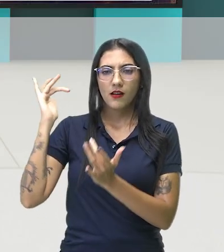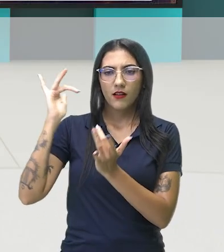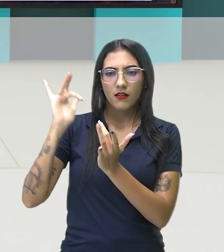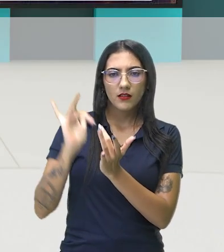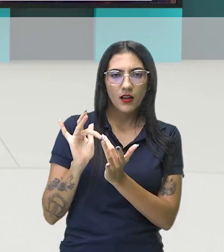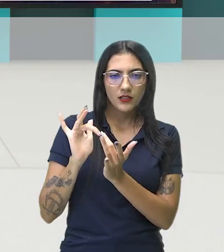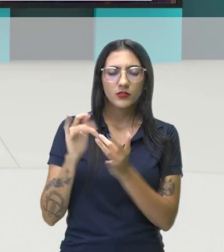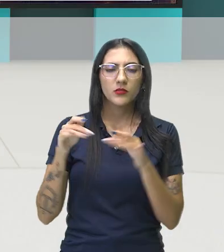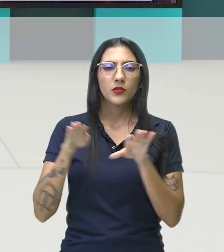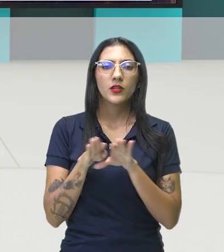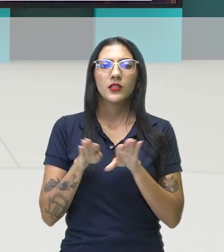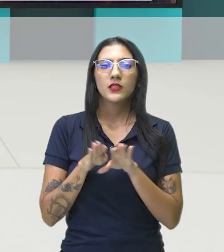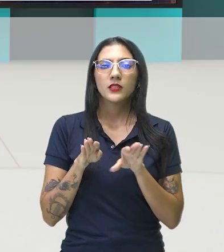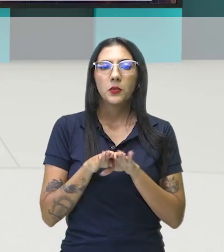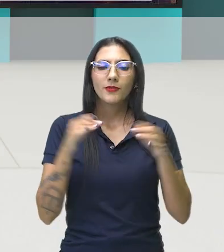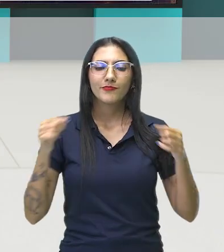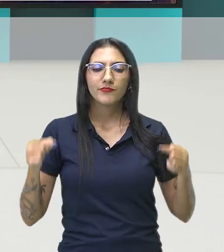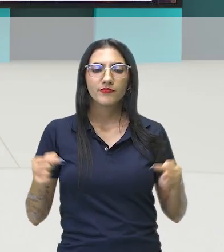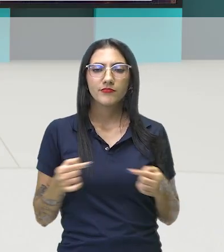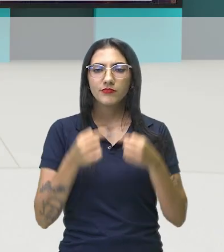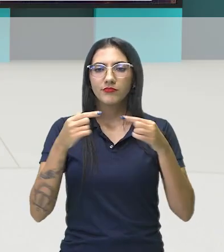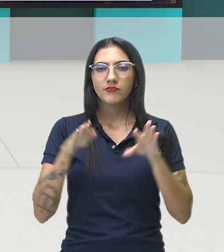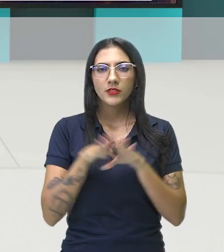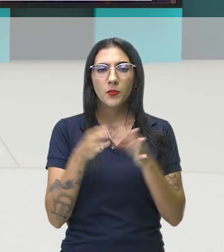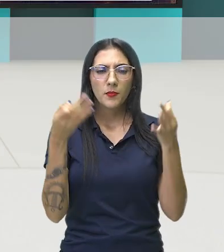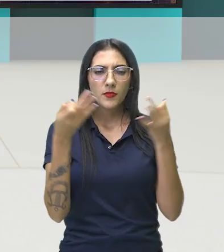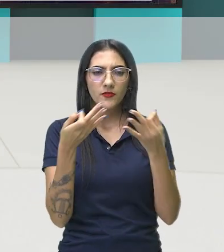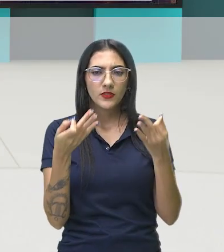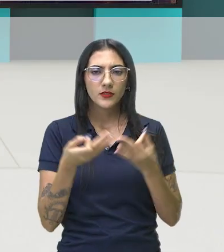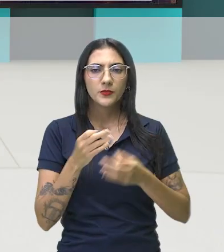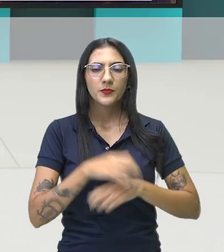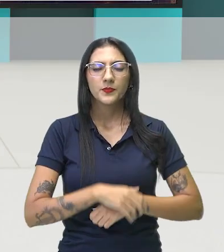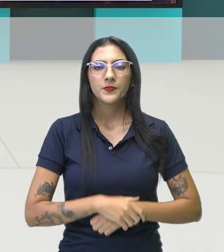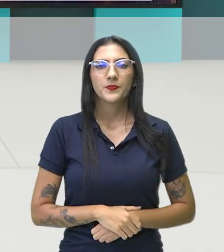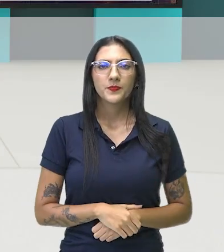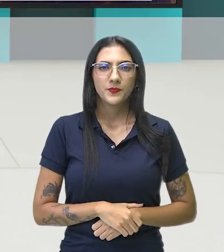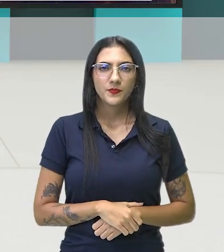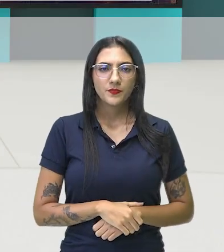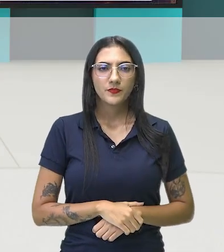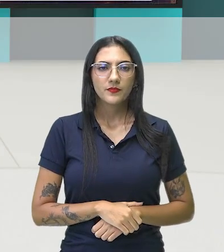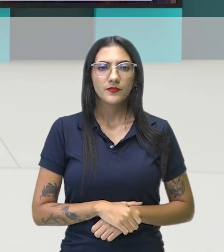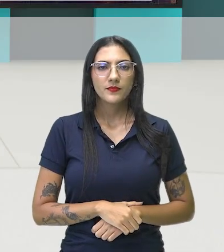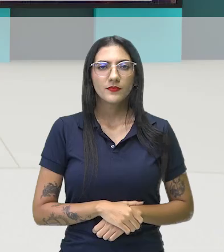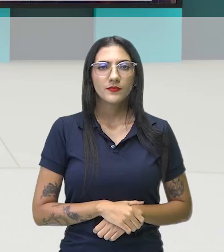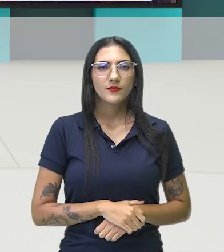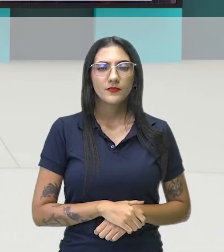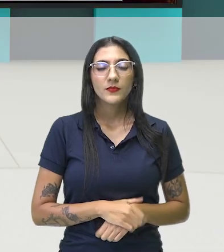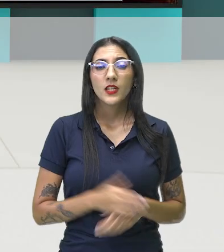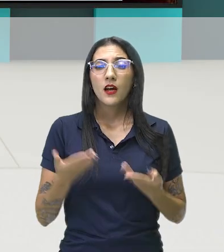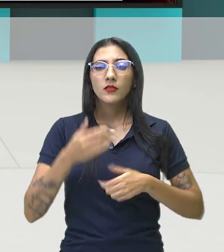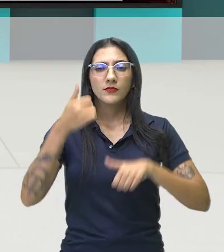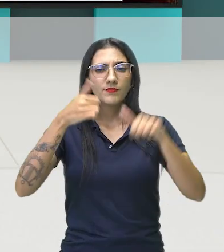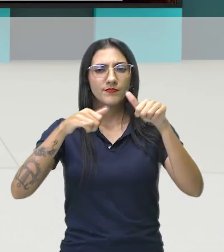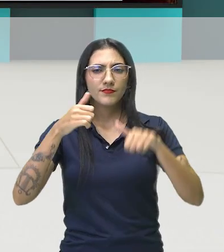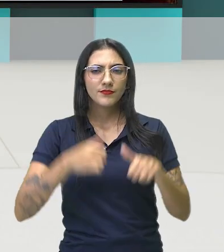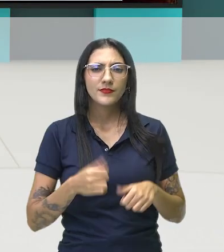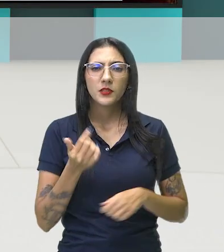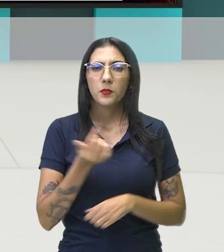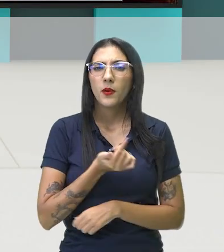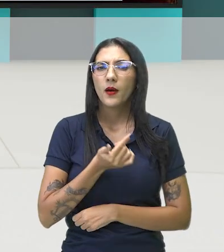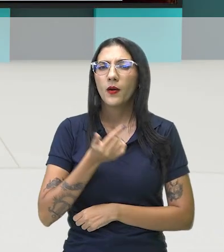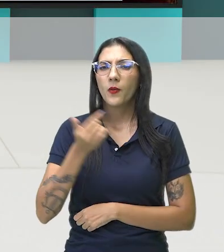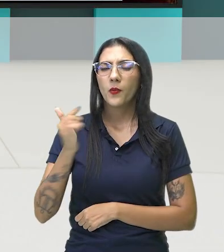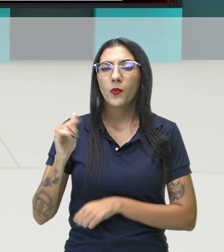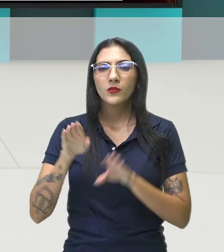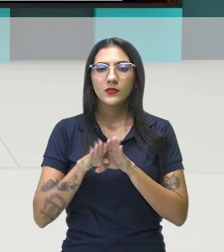a busca pela harmonia e perfeição. Vamos analisar agora uma outra obra de